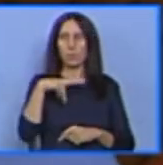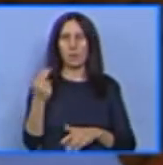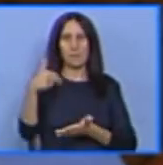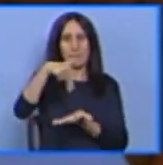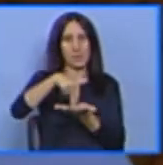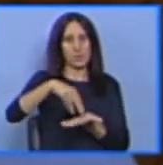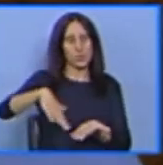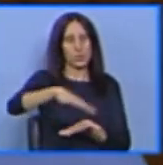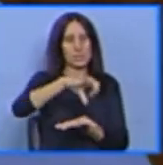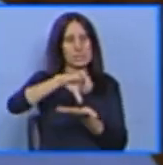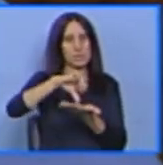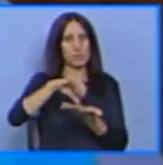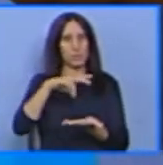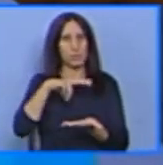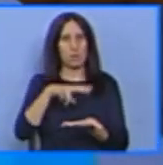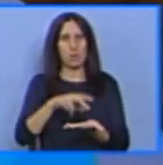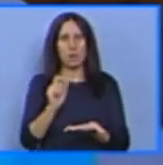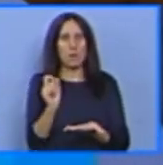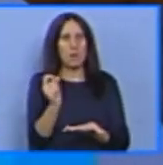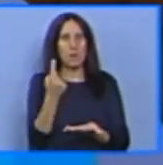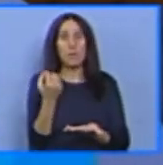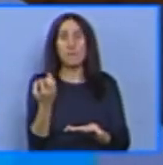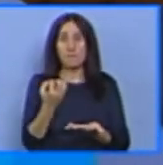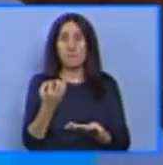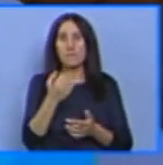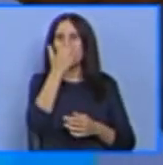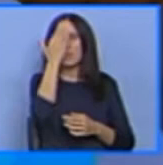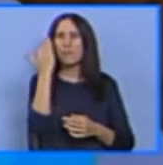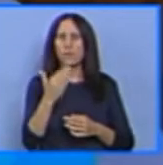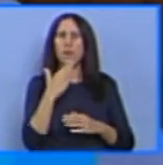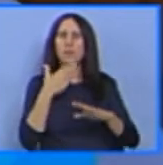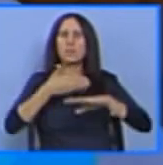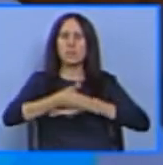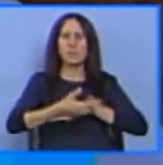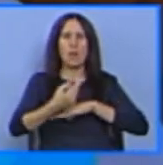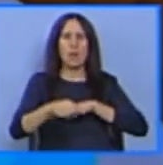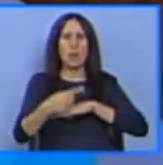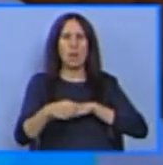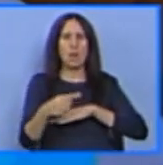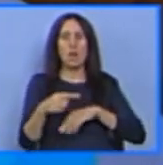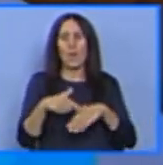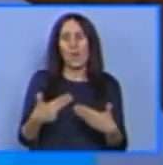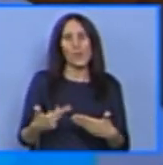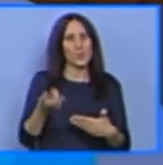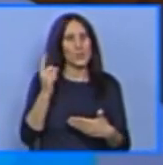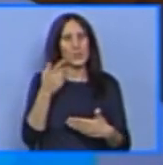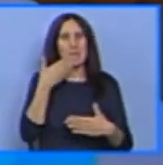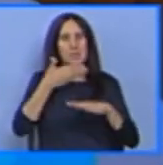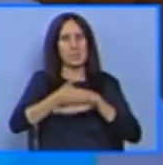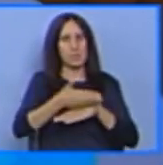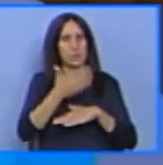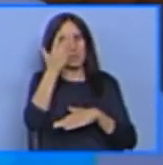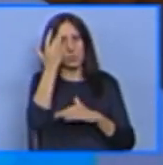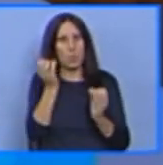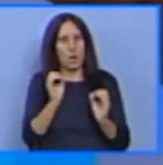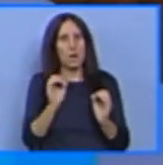numa zona central de Portugal, muito rapidamente, apesar de algumas dificuldades de acesso, das coisas não serem como hoje em termos de facilidades de acesso, há de facto uma